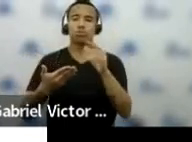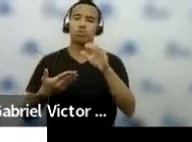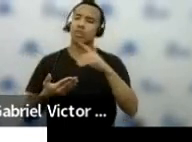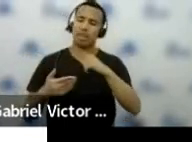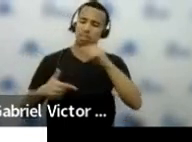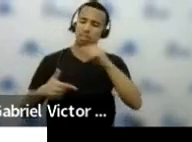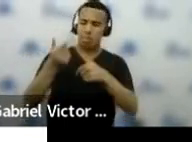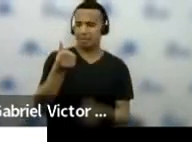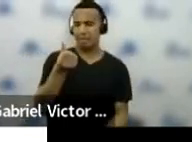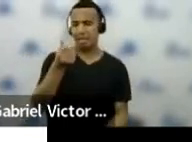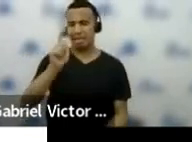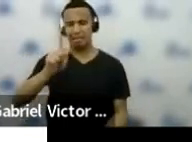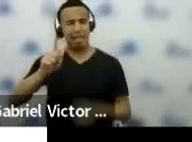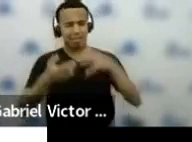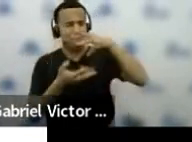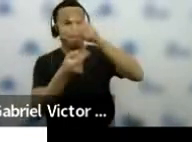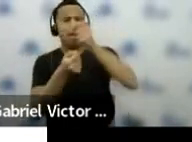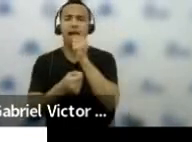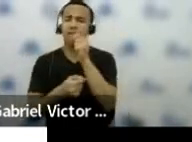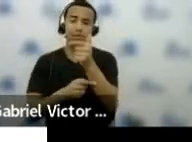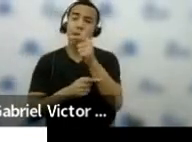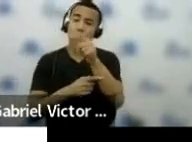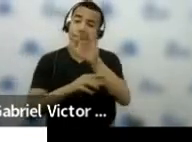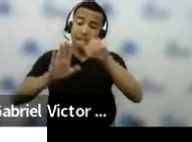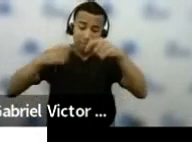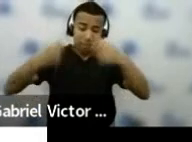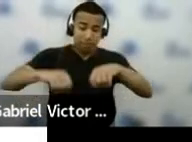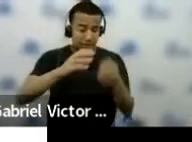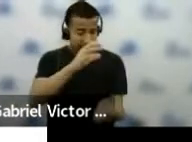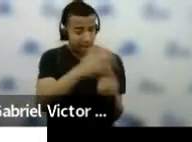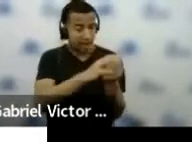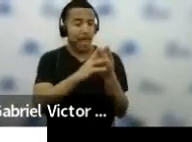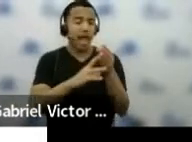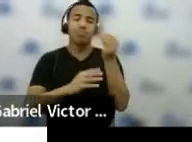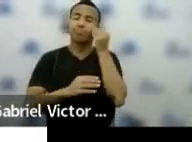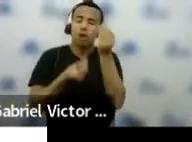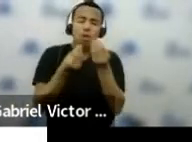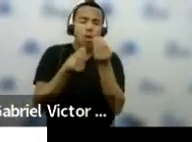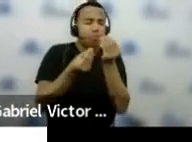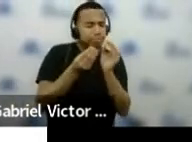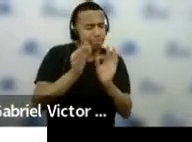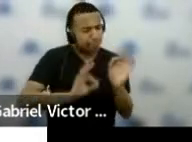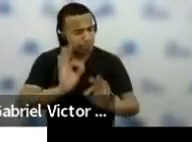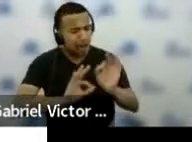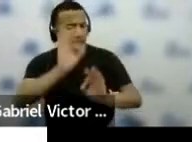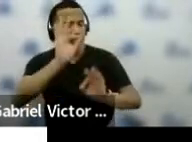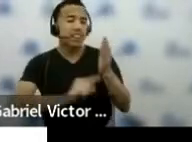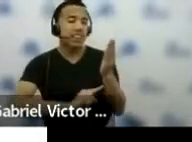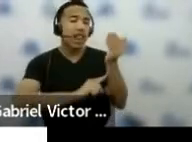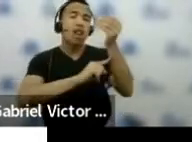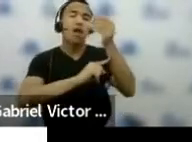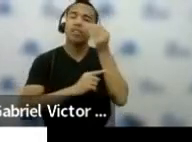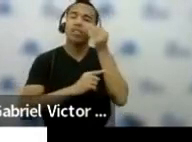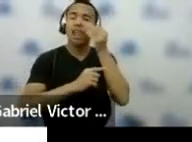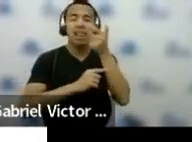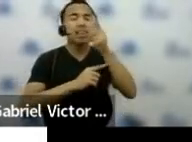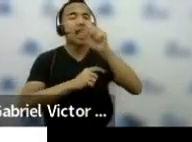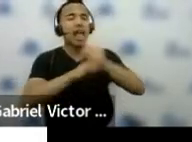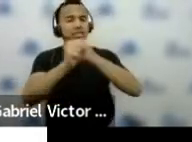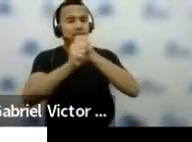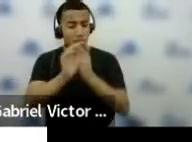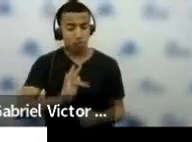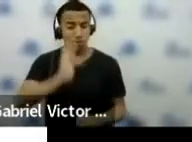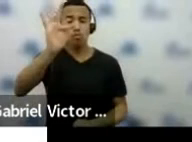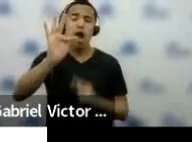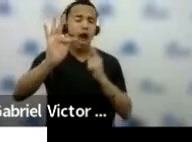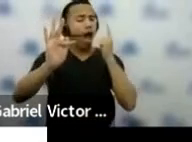nem aqui no Brasil, nem no mundo, mas você precisa ir trabalhando, desenvolvendo competências para daqui 10 anos